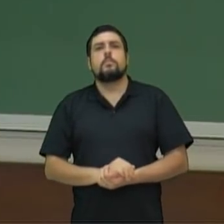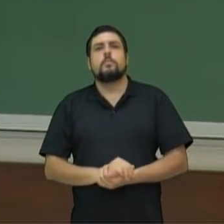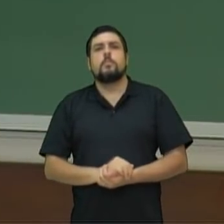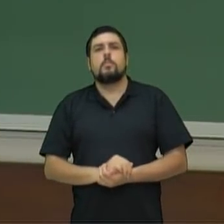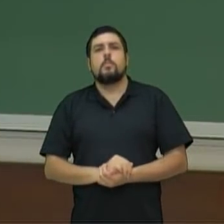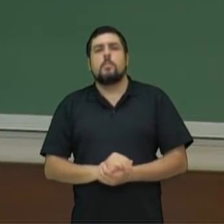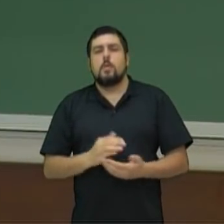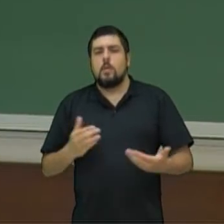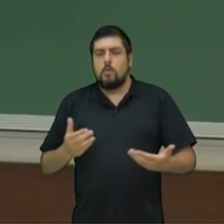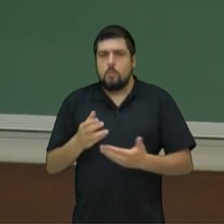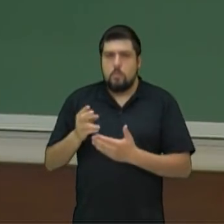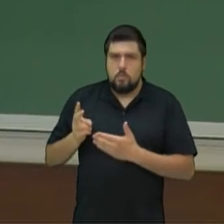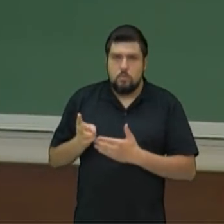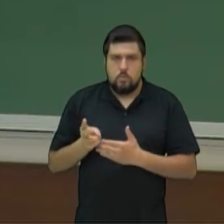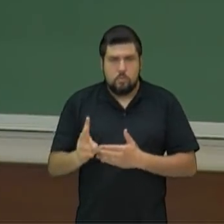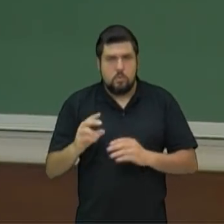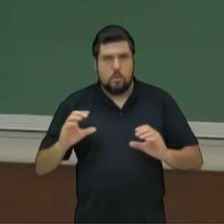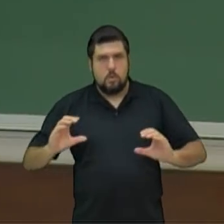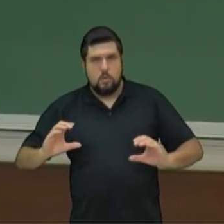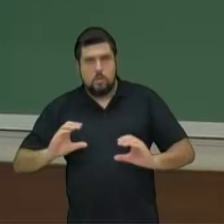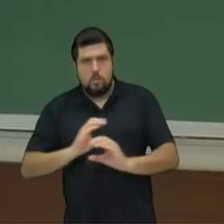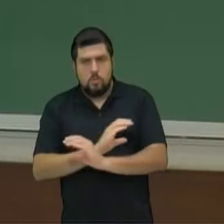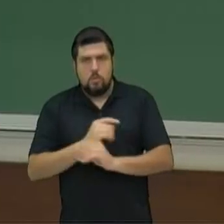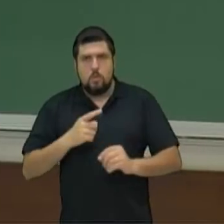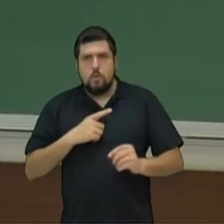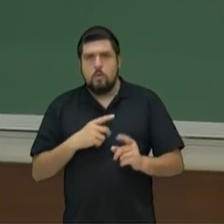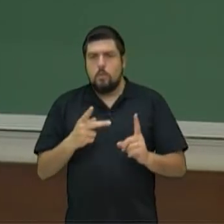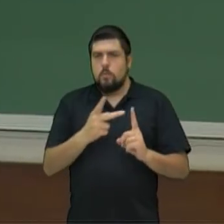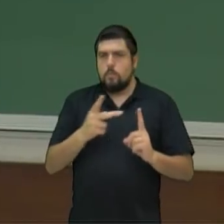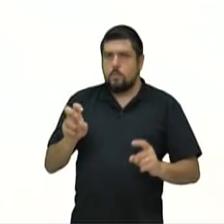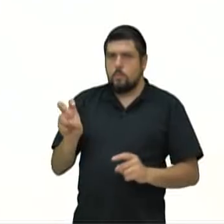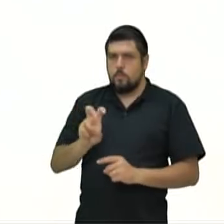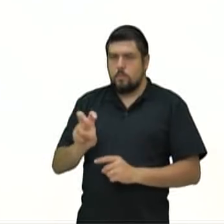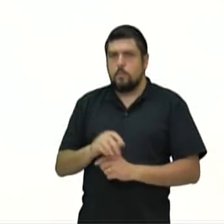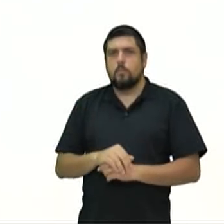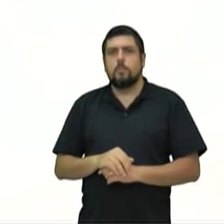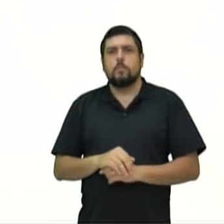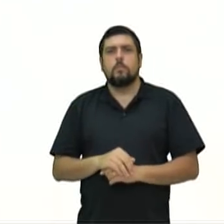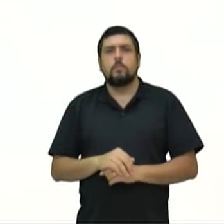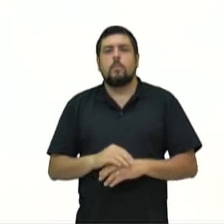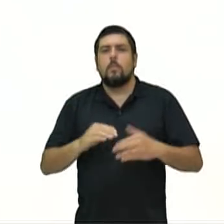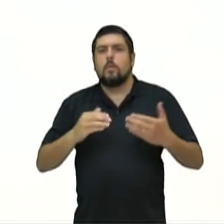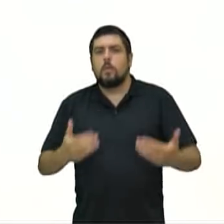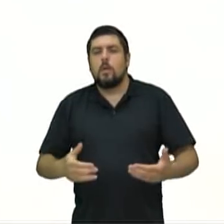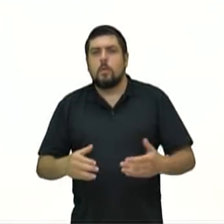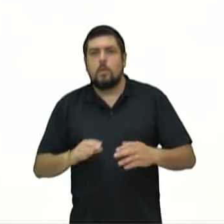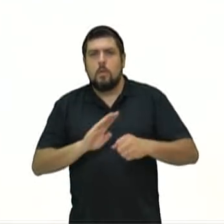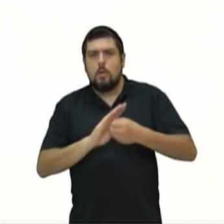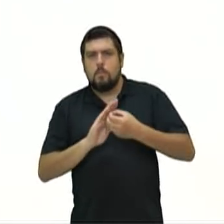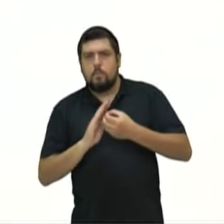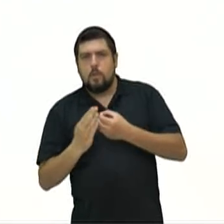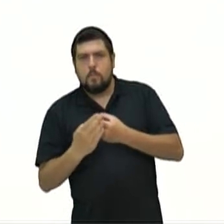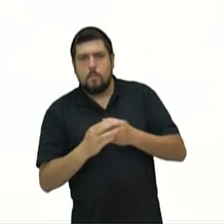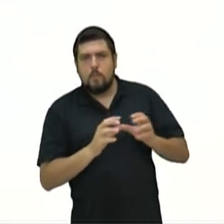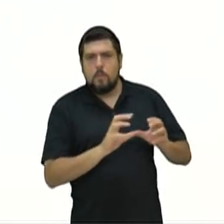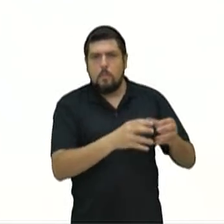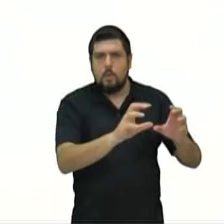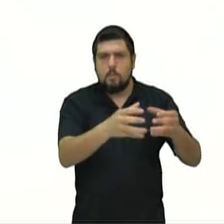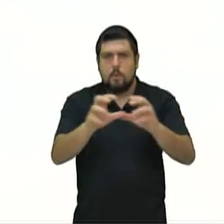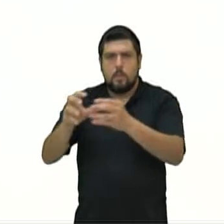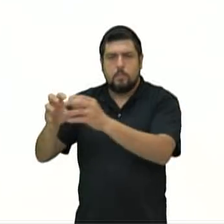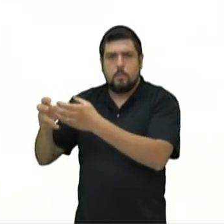vamos continuar ainda, né? A conclusão, nosso parágrafo 5º. Além disso, as comunidades de cada bairro, de cada cidade, devem se unir